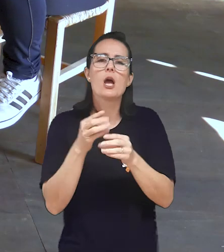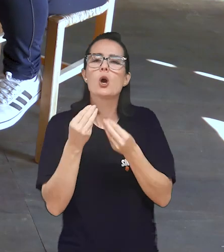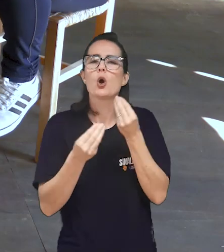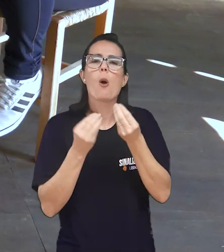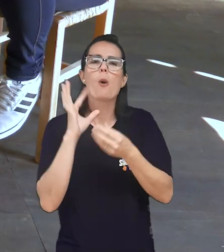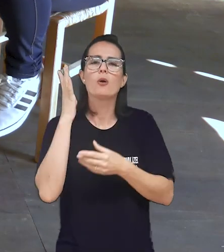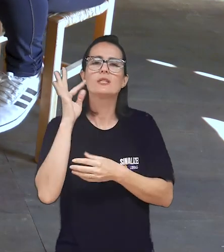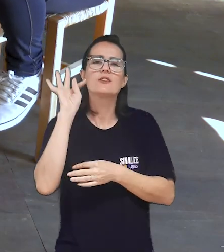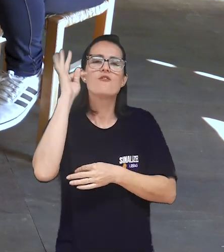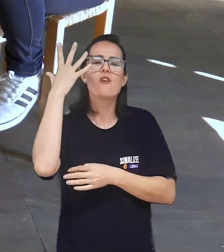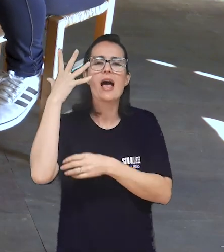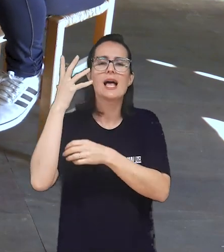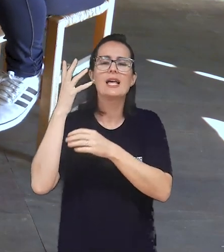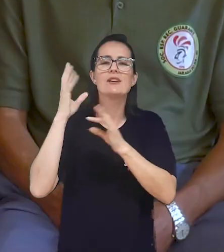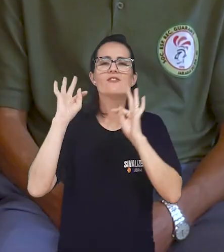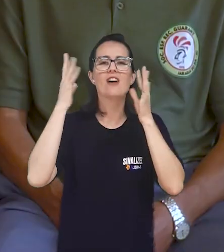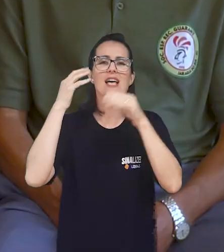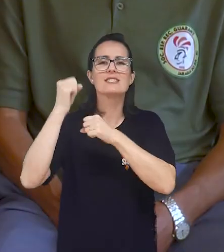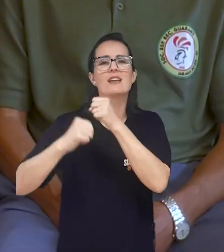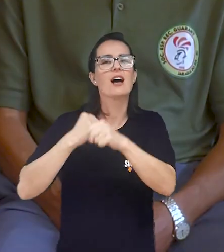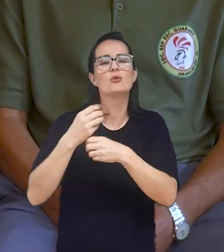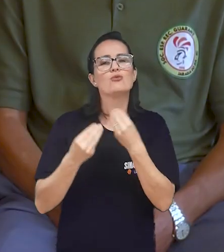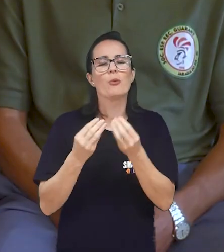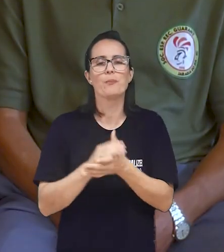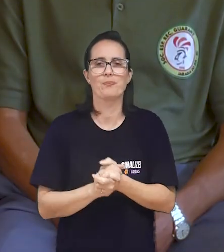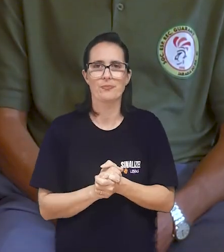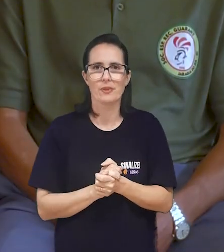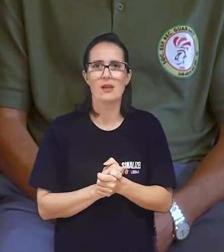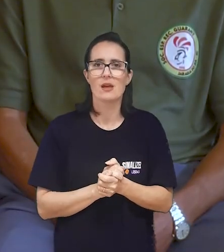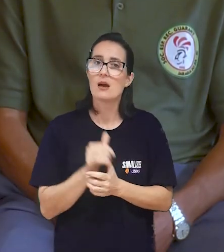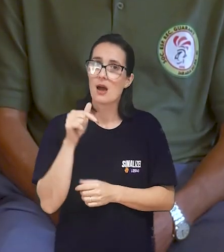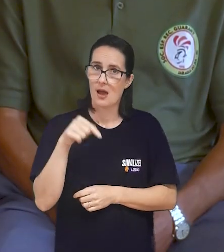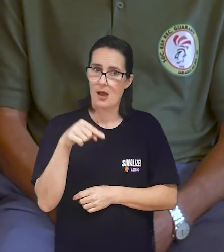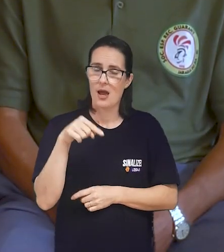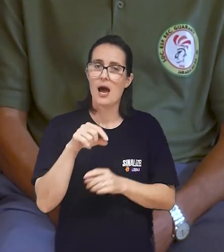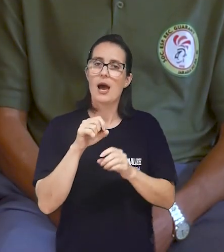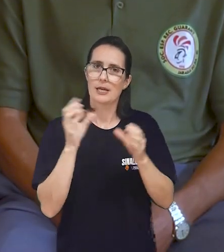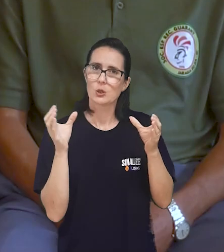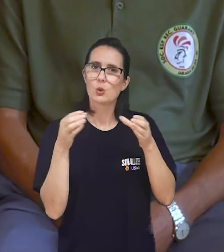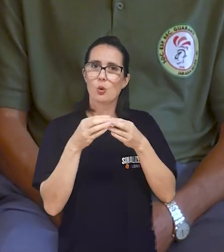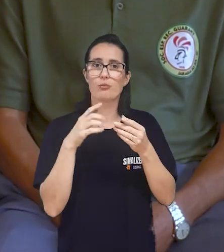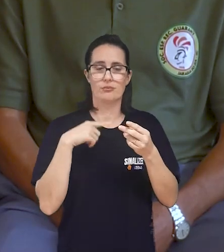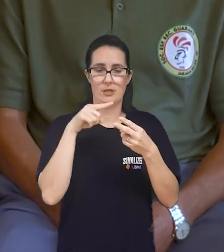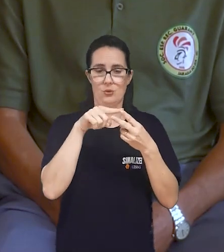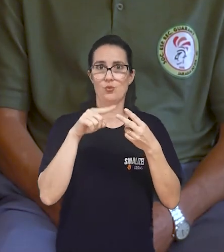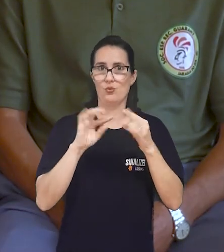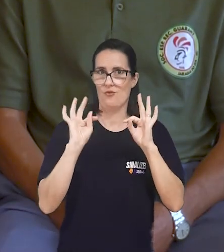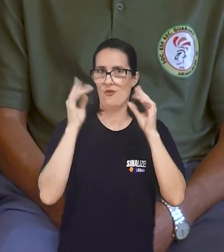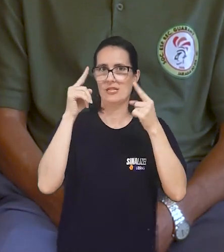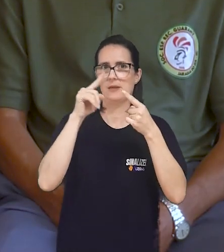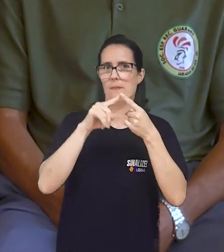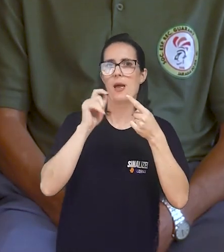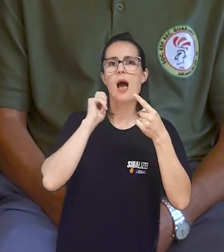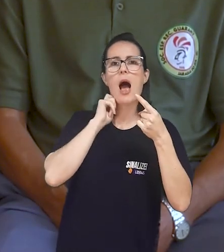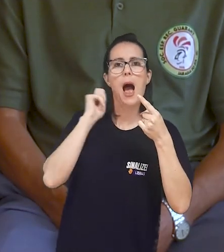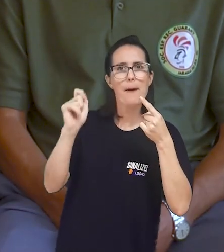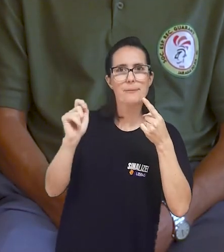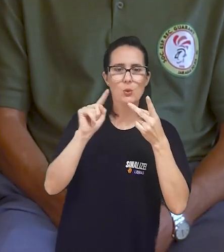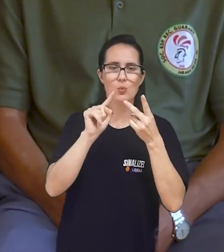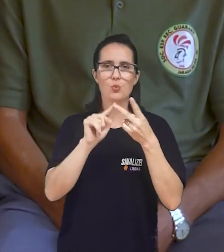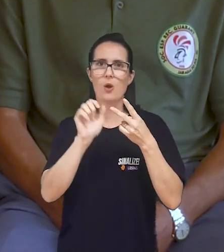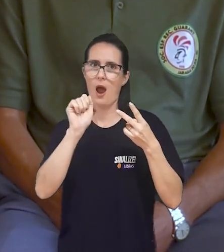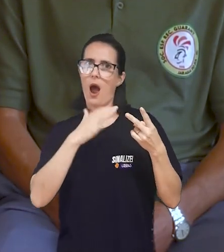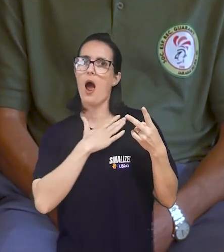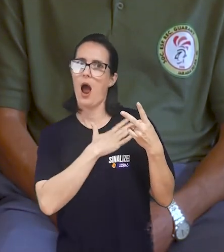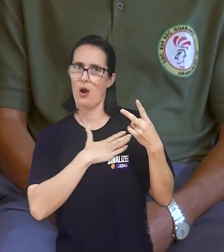anos? Então, as festas de rei e rainha aqui na nossa sociedade, então a gente tem essas duas festas, uma que